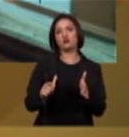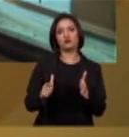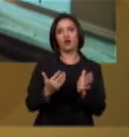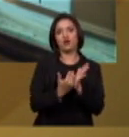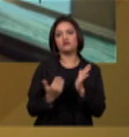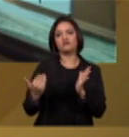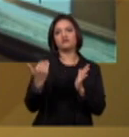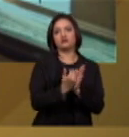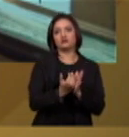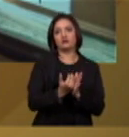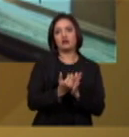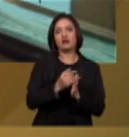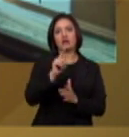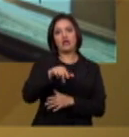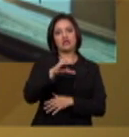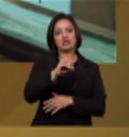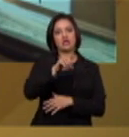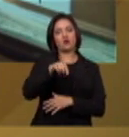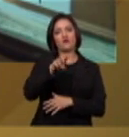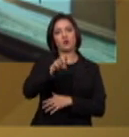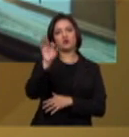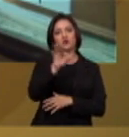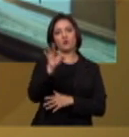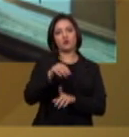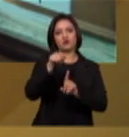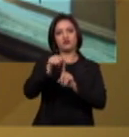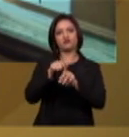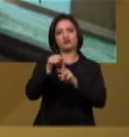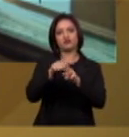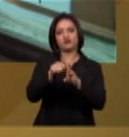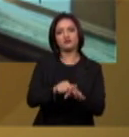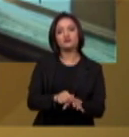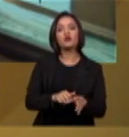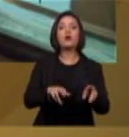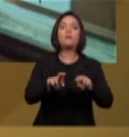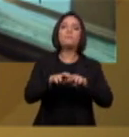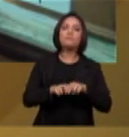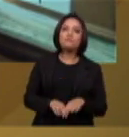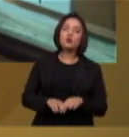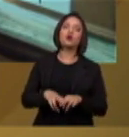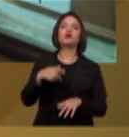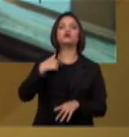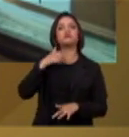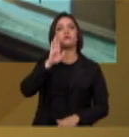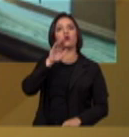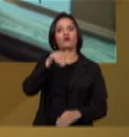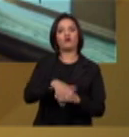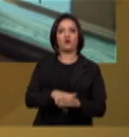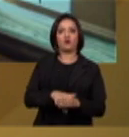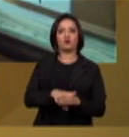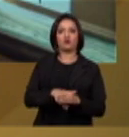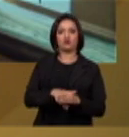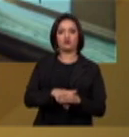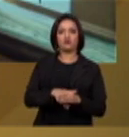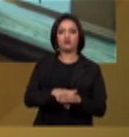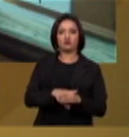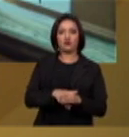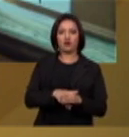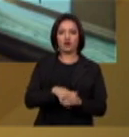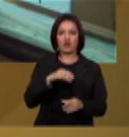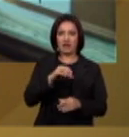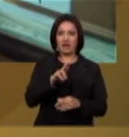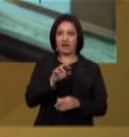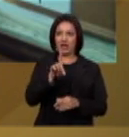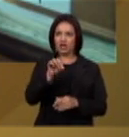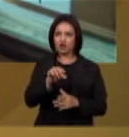em 0,5% ao mês. Por isso é que eu cheguei a esse resultado, diminuição do crédito